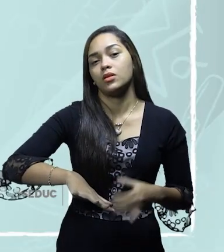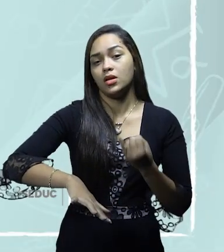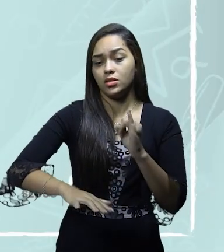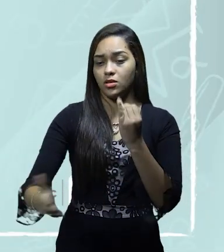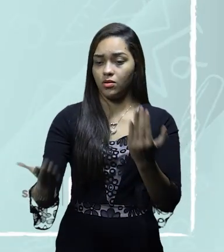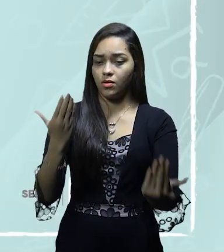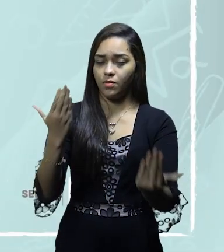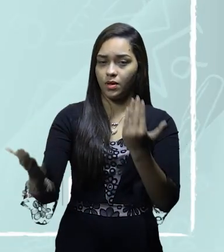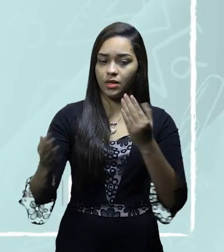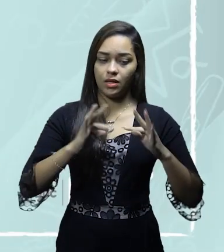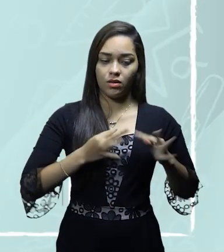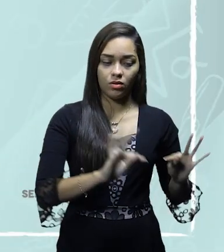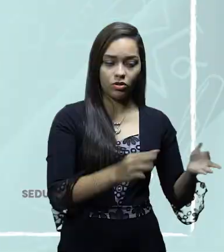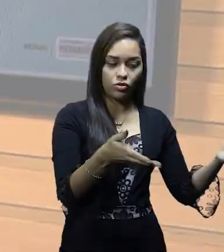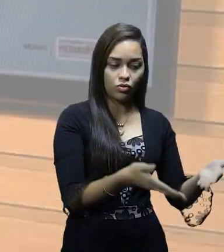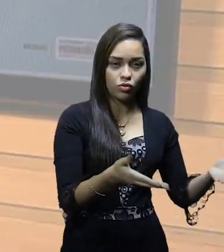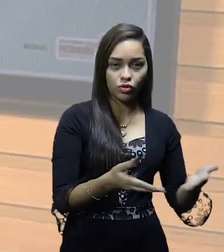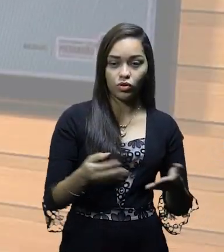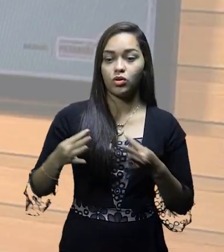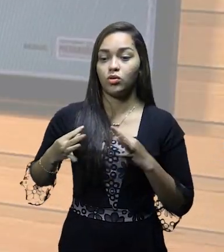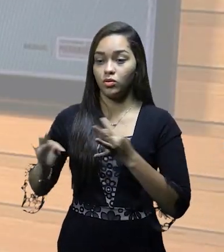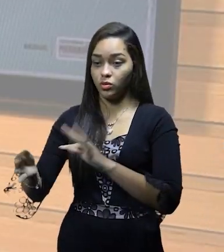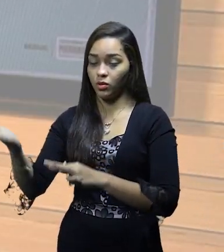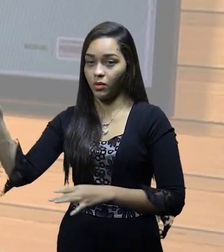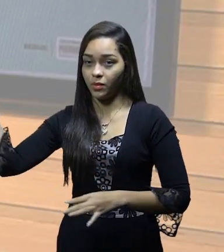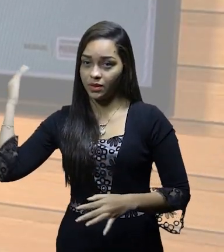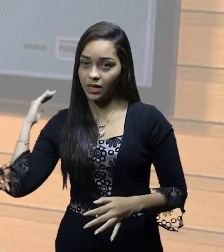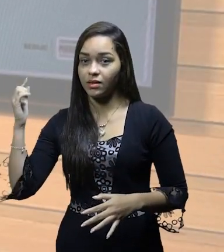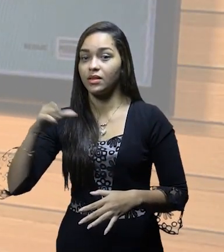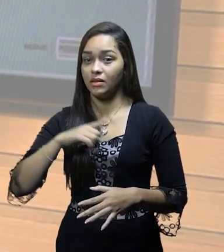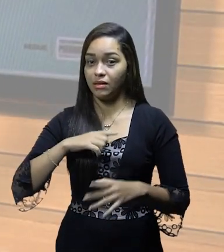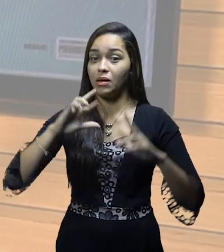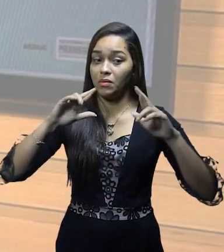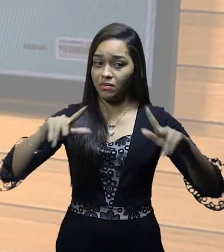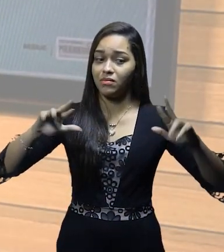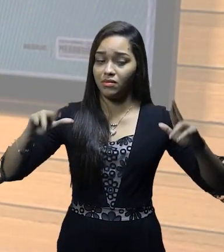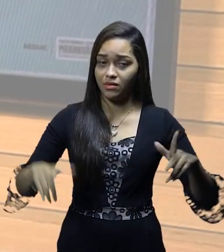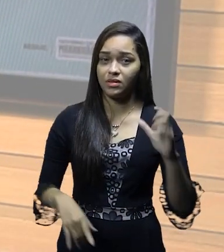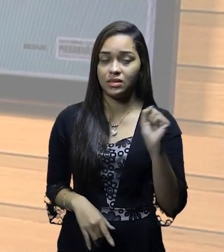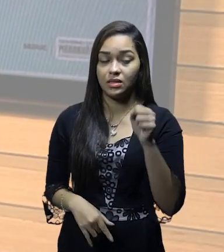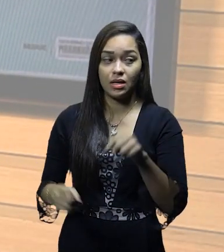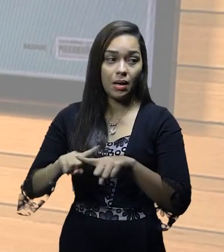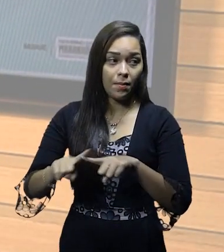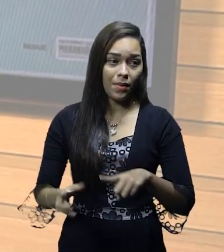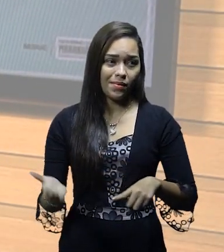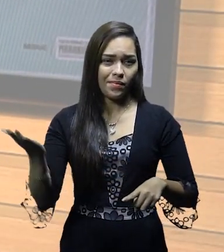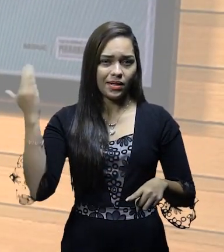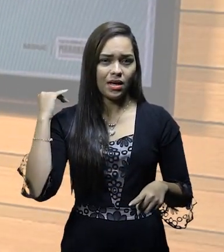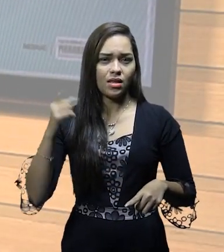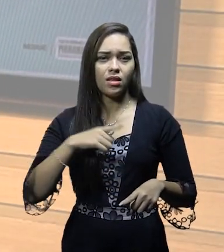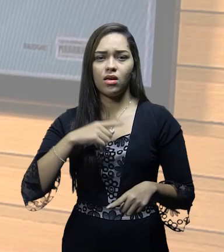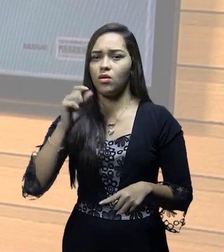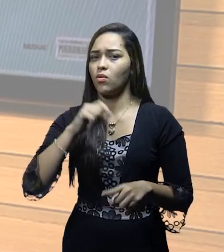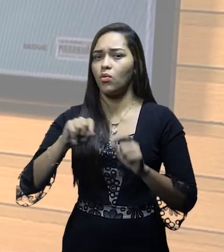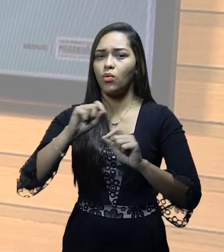tecnologia começava a aflorar. Se nós fizermos uma comparação da tecnologia desta época com os dias atuais, há uma disparidade muito